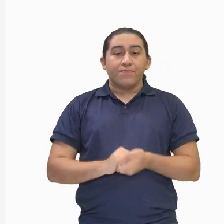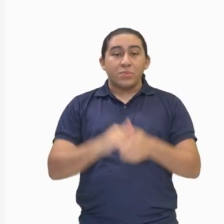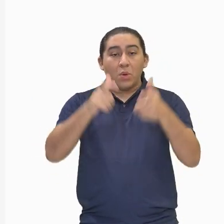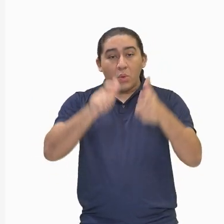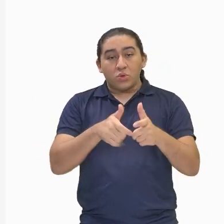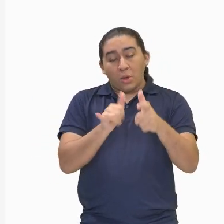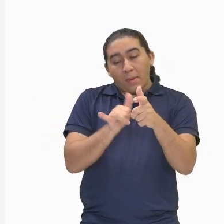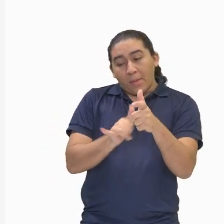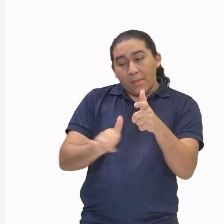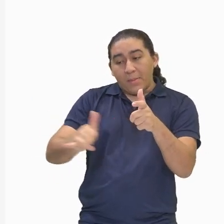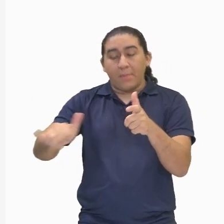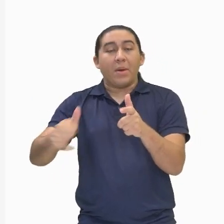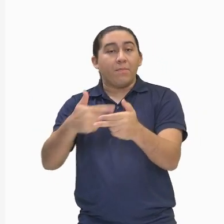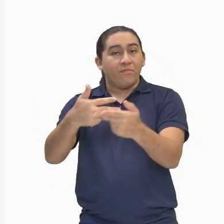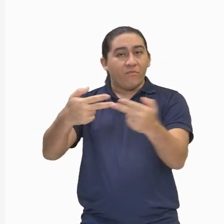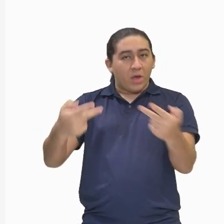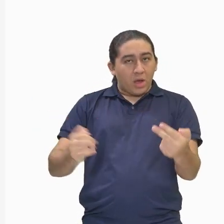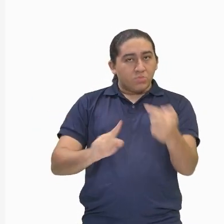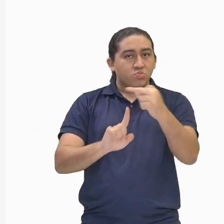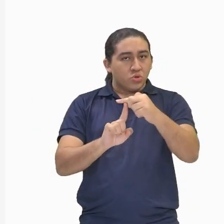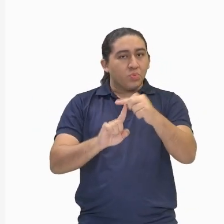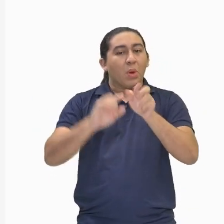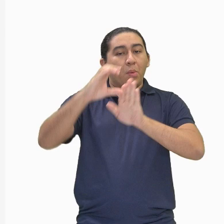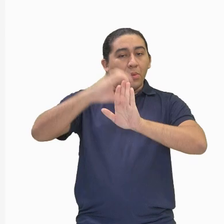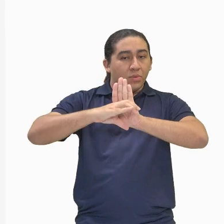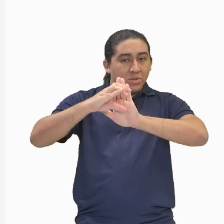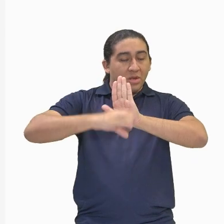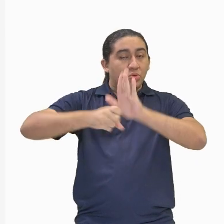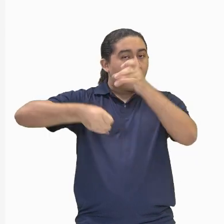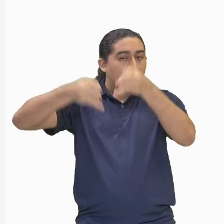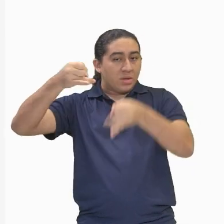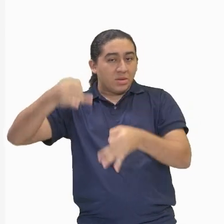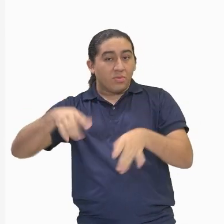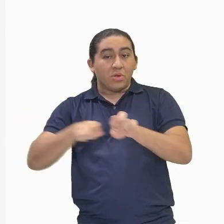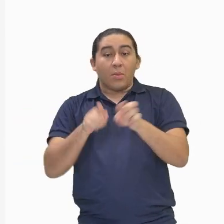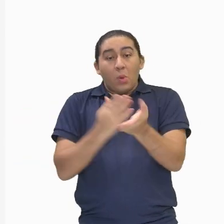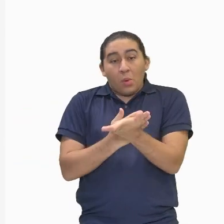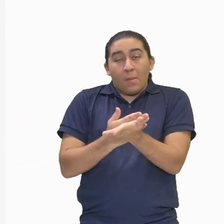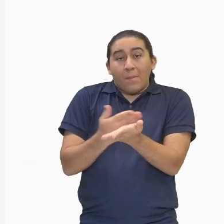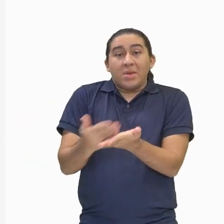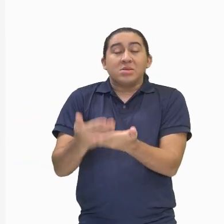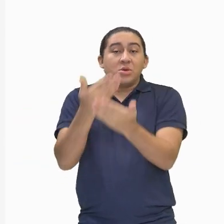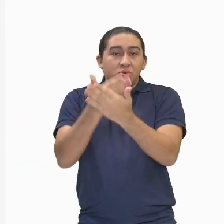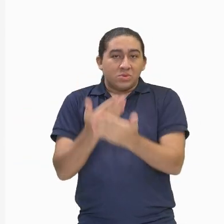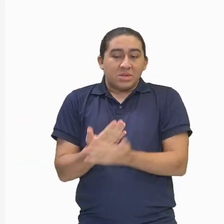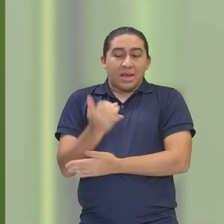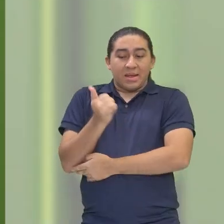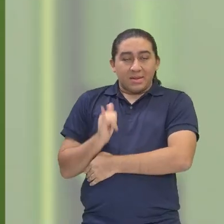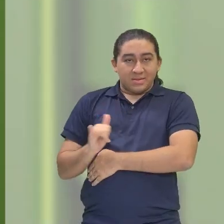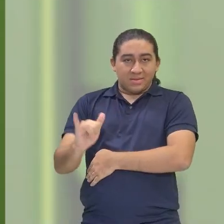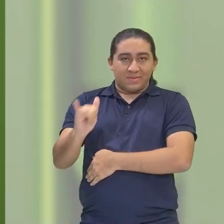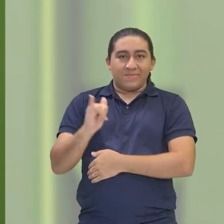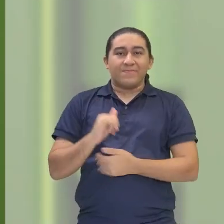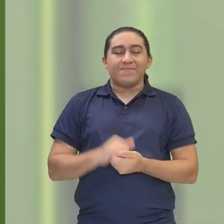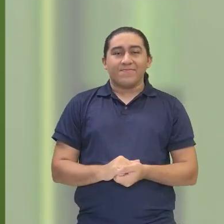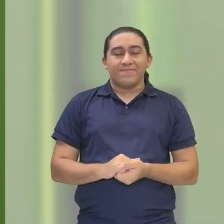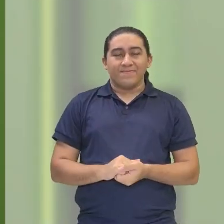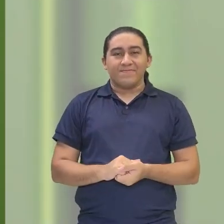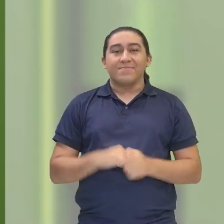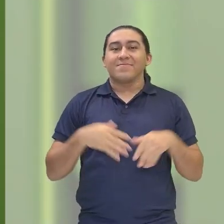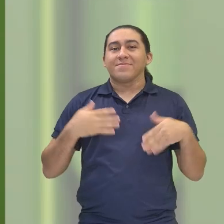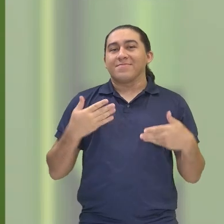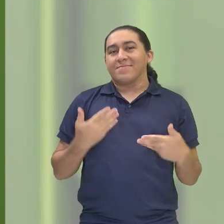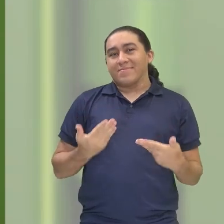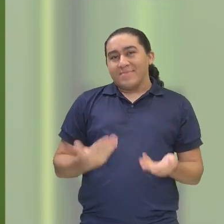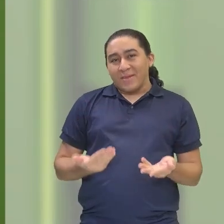em série, com seus conceitos iniciais, e introdução à energia elétrica. Então,